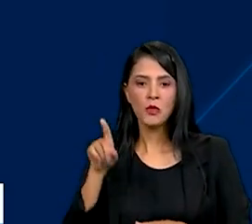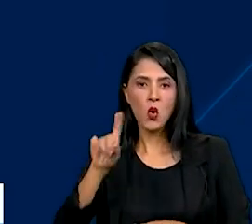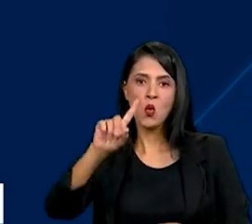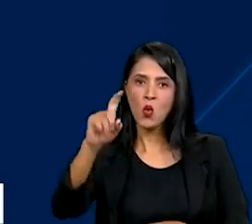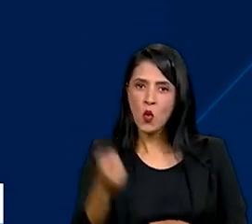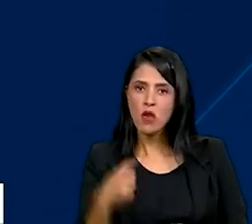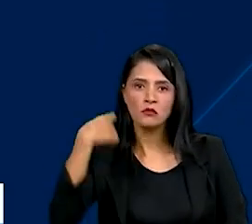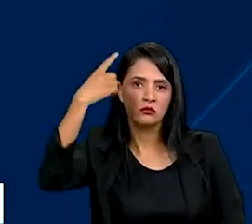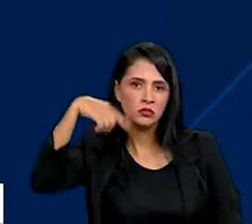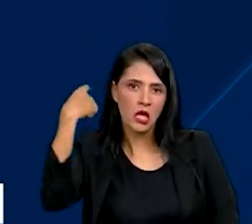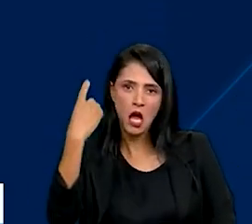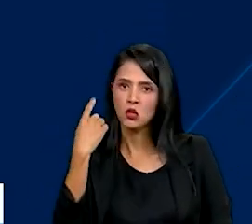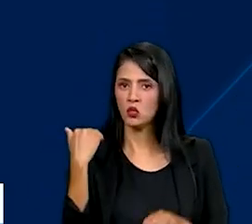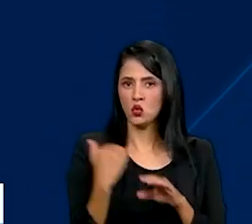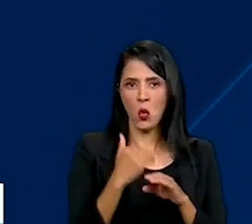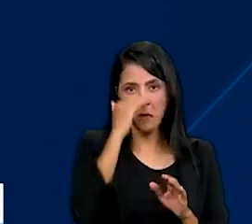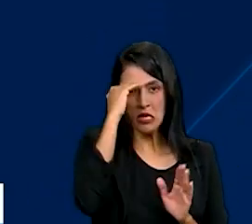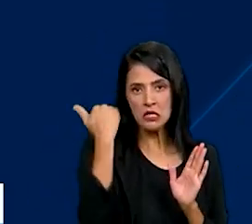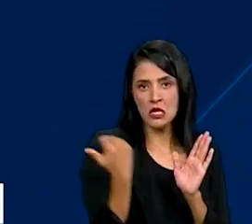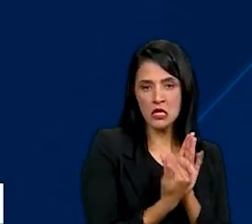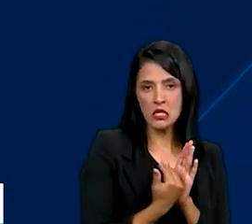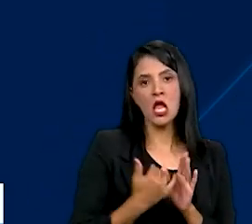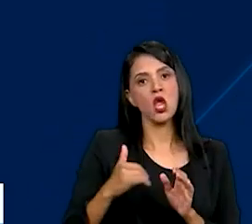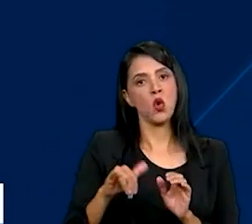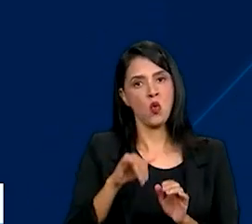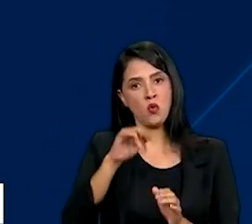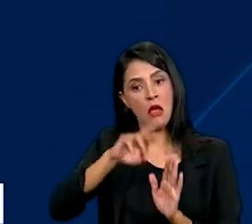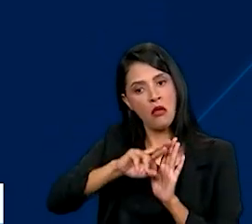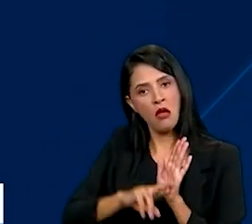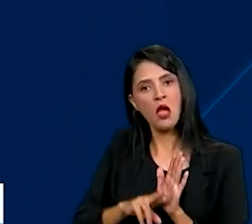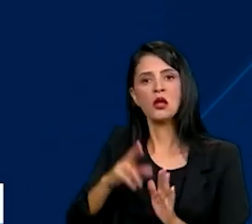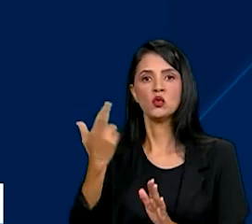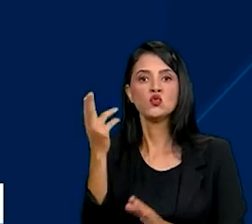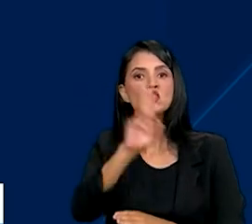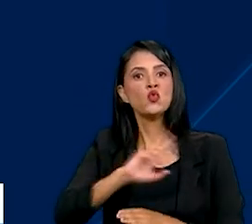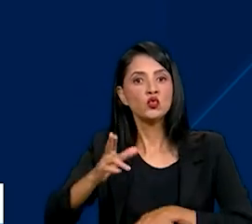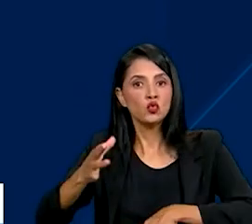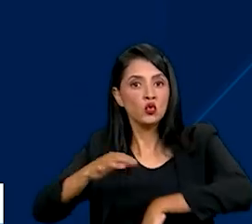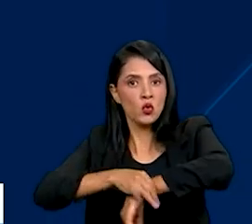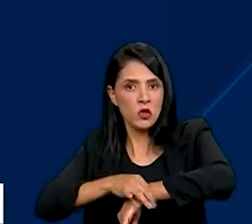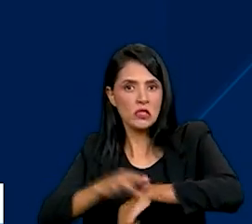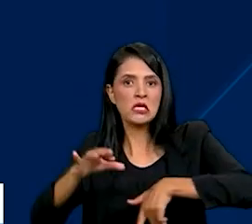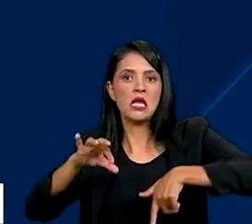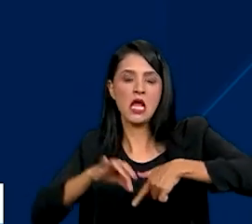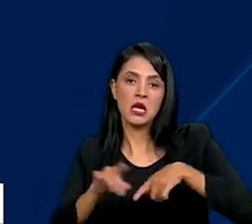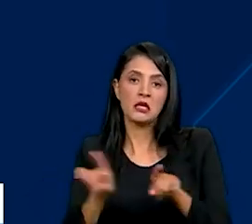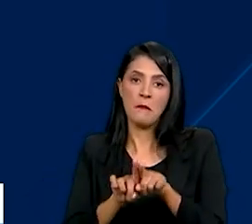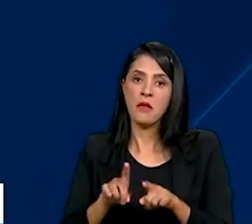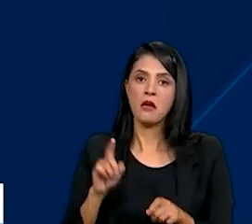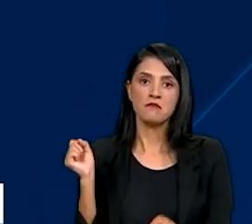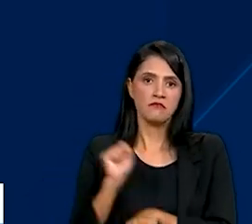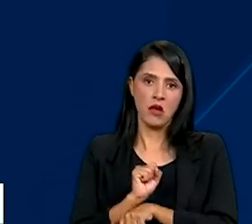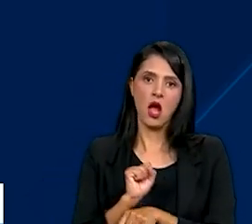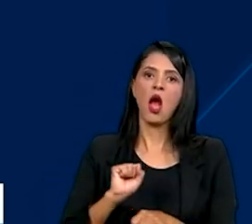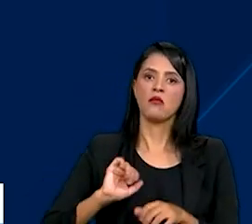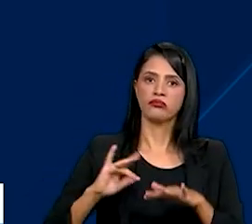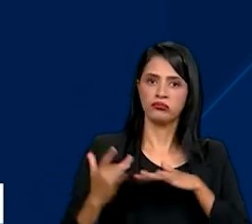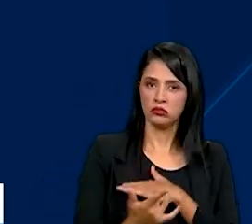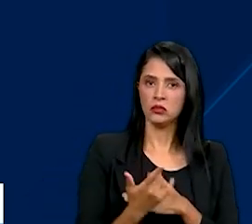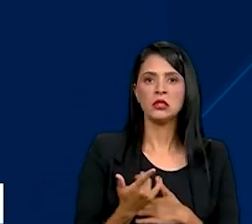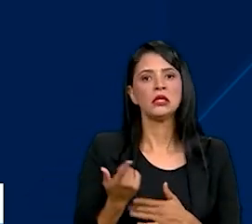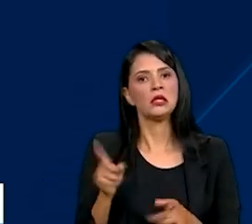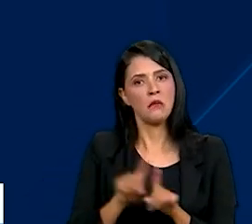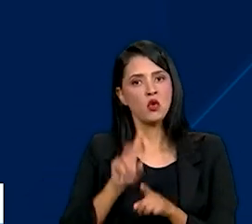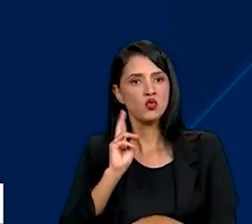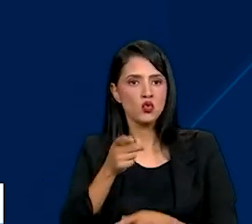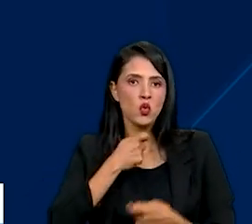redes sociais, foi preso na manhã desta quinta-feira em Petrópolis o ex-deputado federal Daniel Silveira, do PTB.